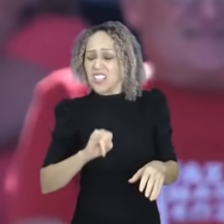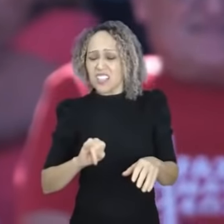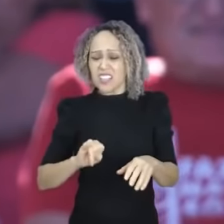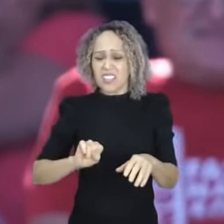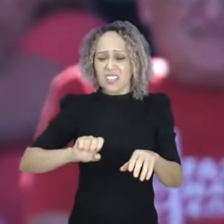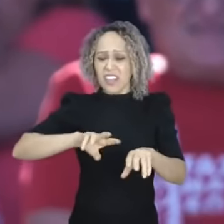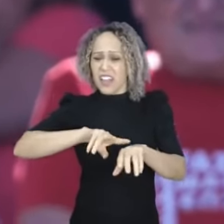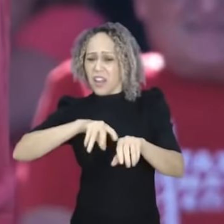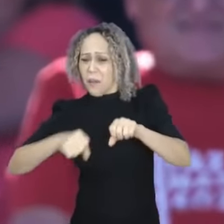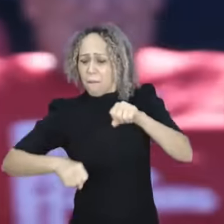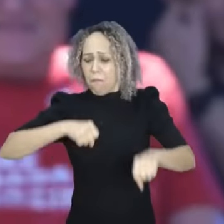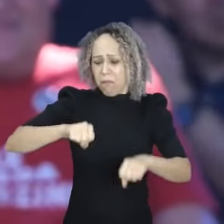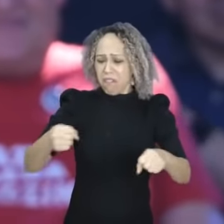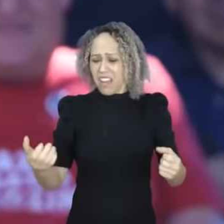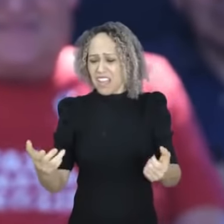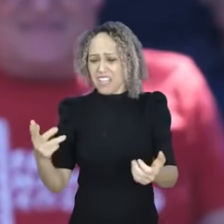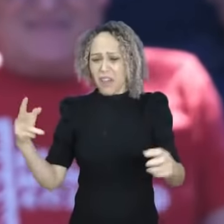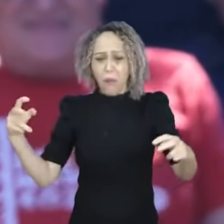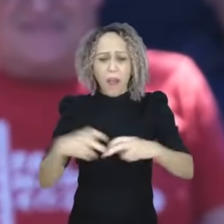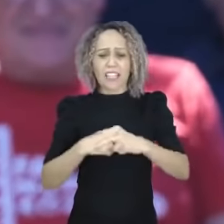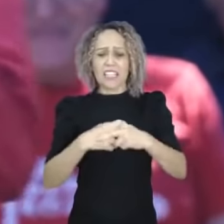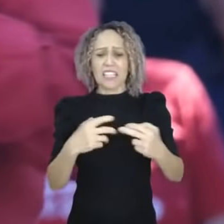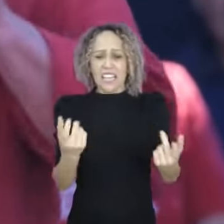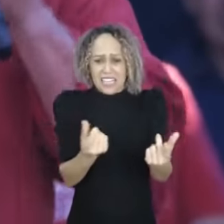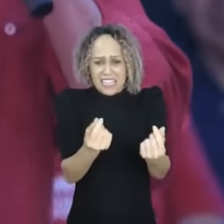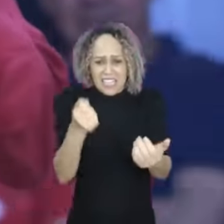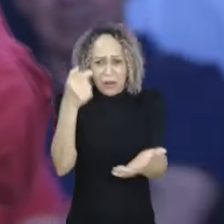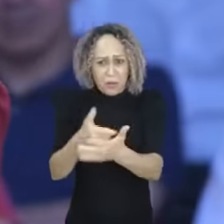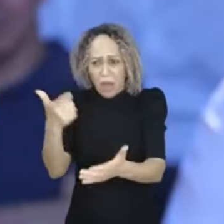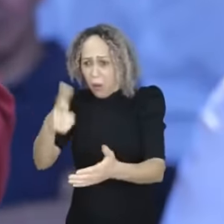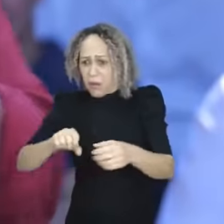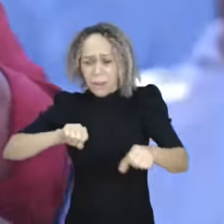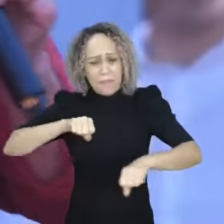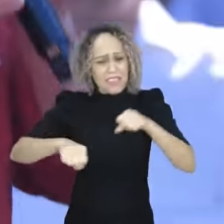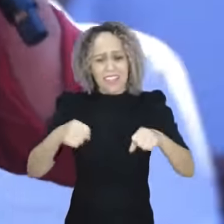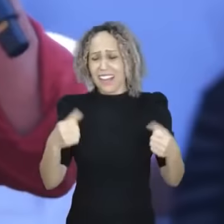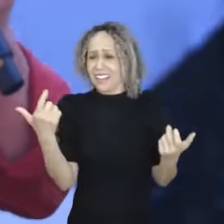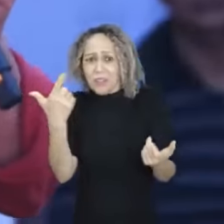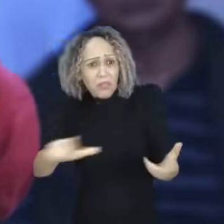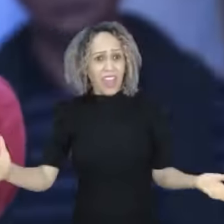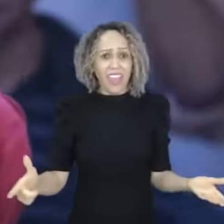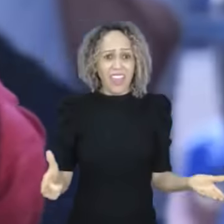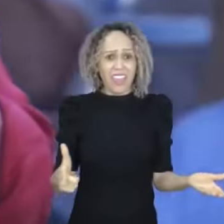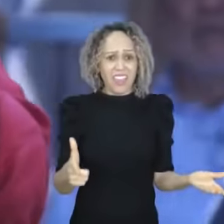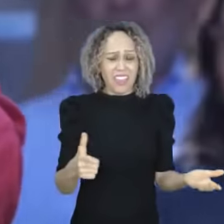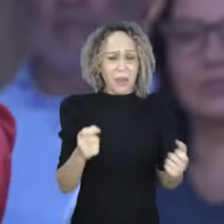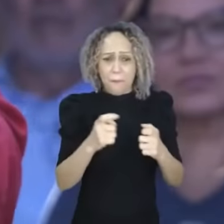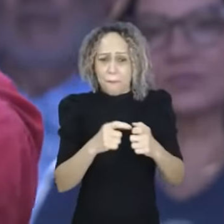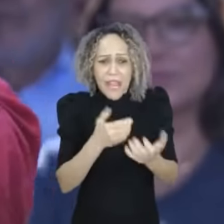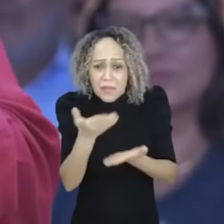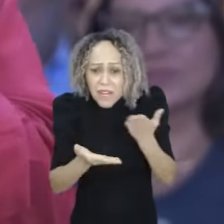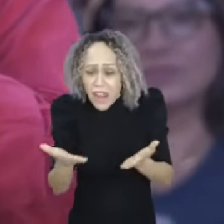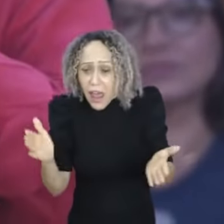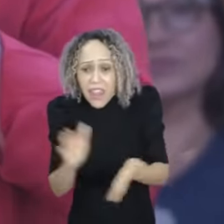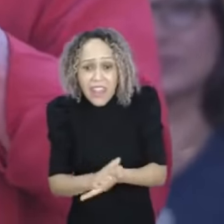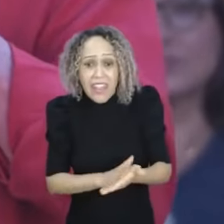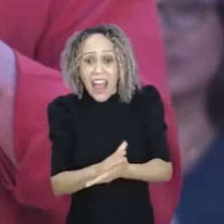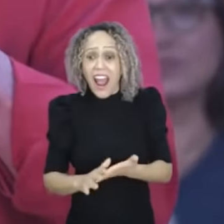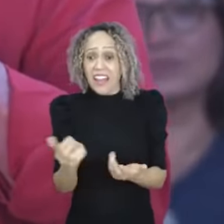outra bicicleta e não tem assistência médica para lhe tratar. Que mundo é esse? Esse é o tempo da escravidão, que ele chama